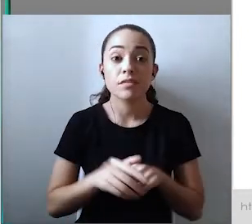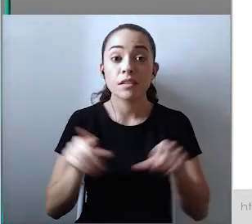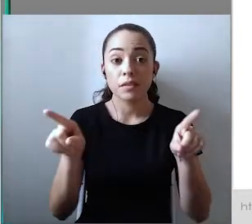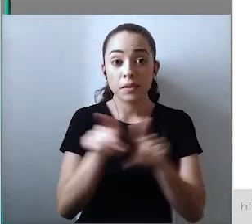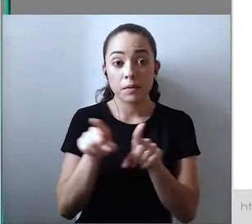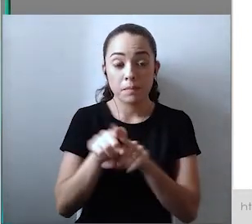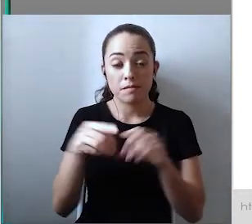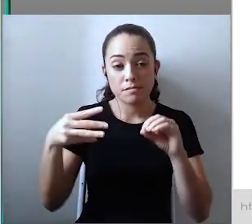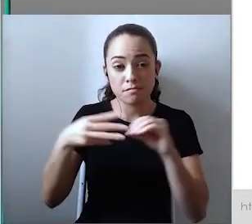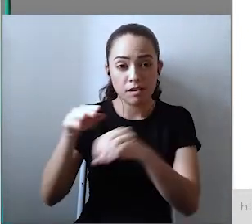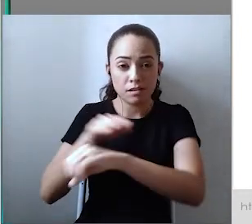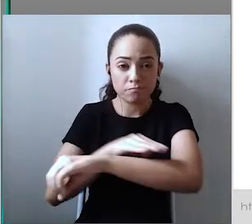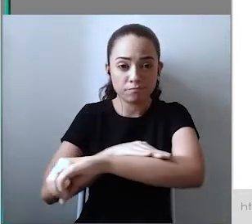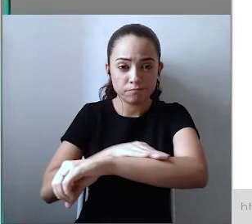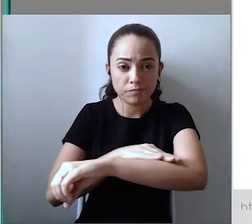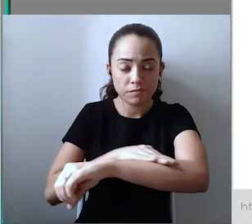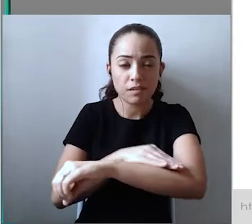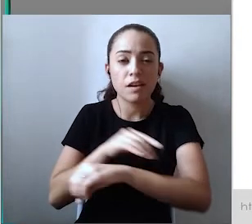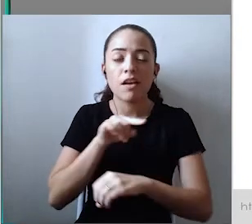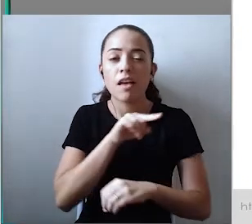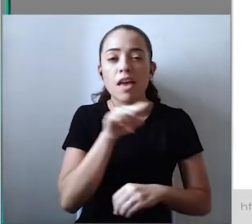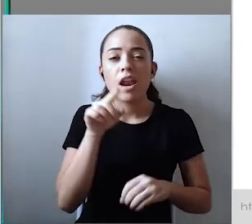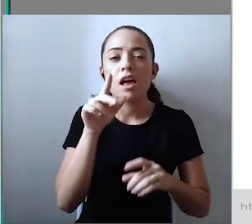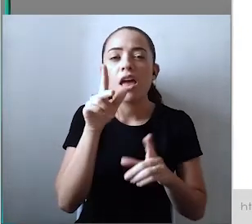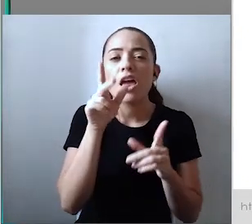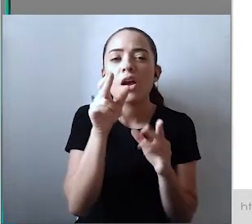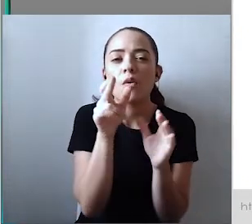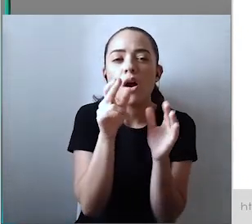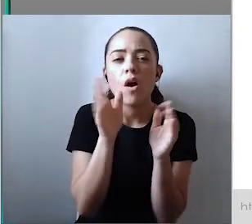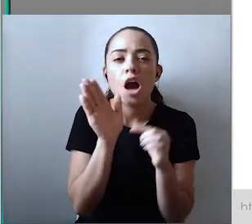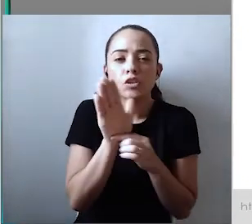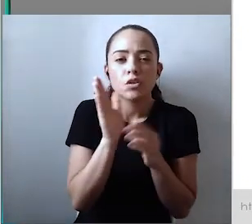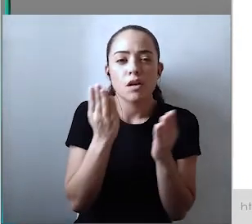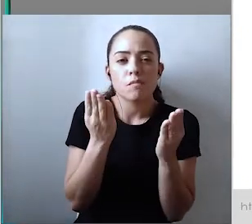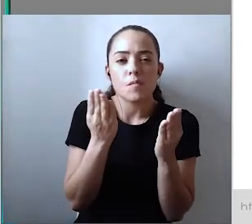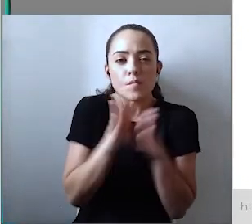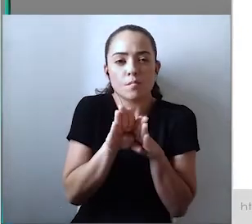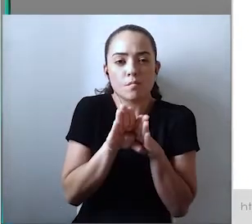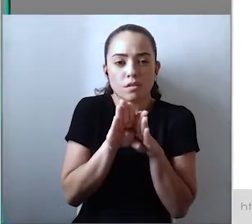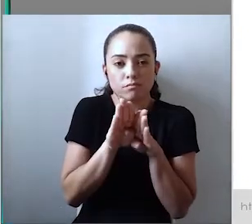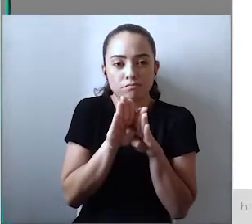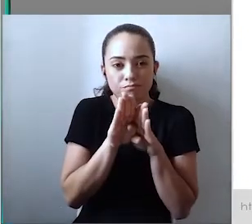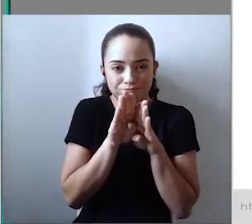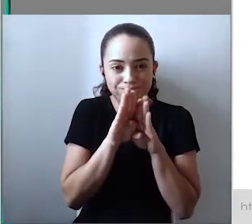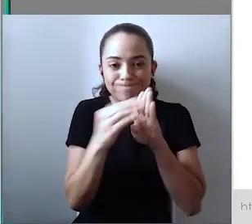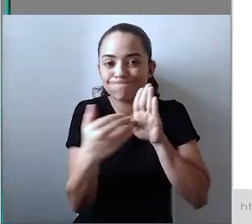Nas células epiteliais, as junções de oclusão atuam como um zíper. Além de uma